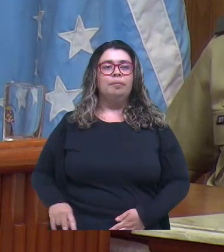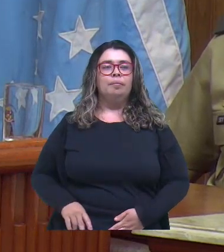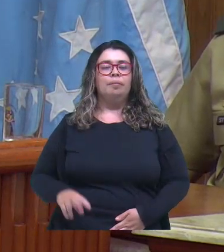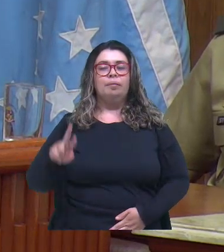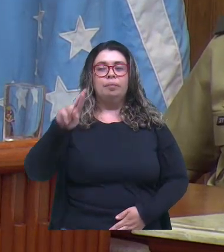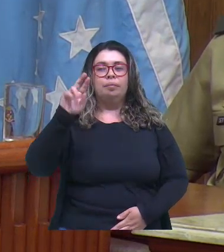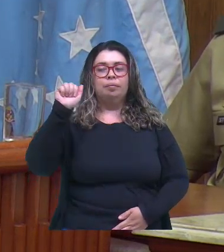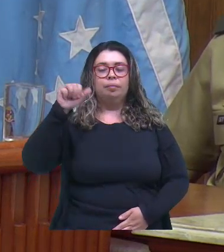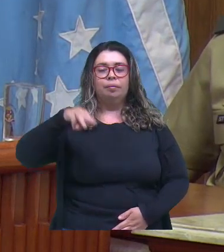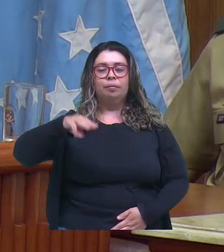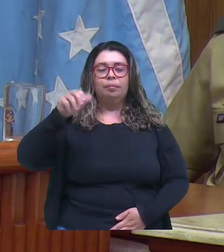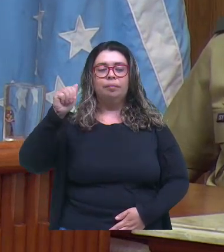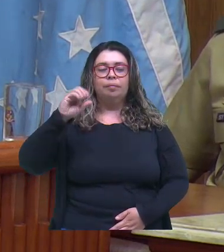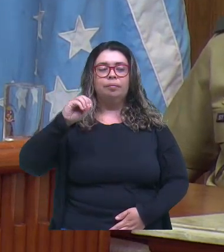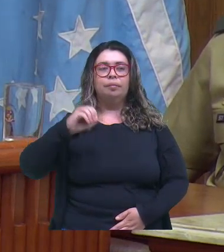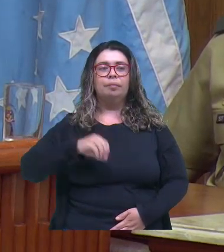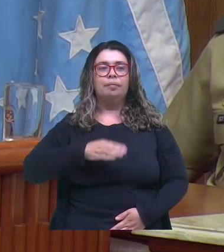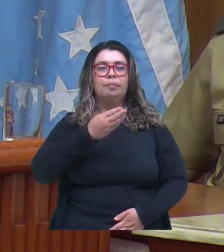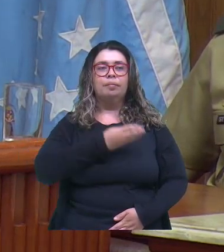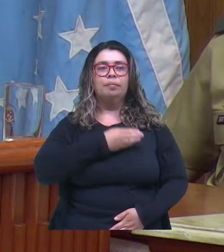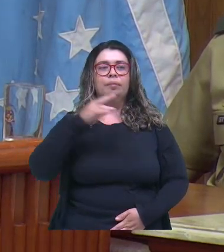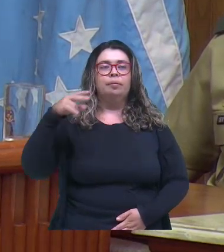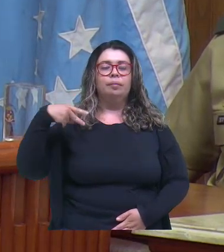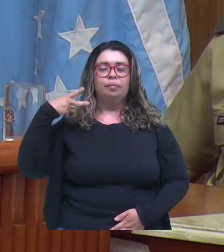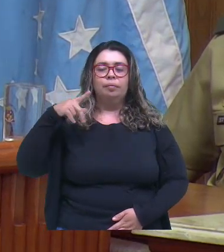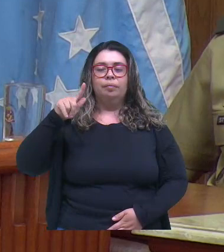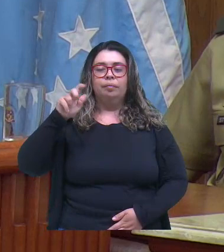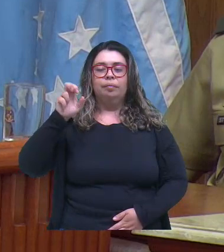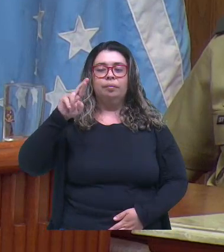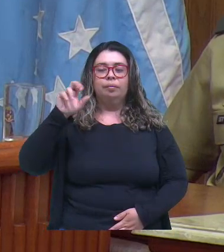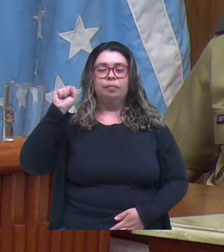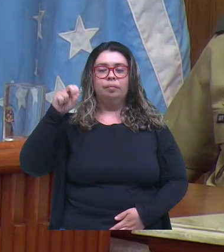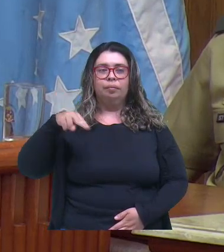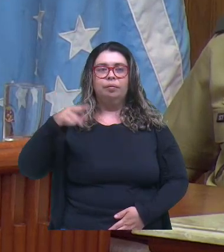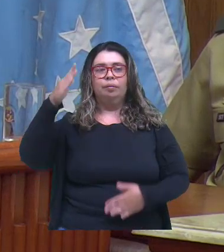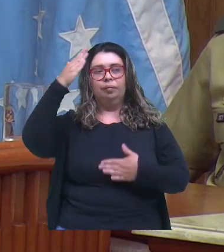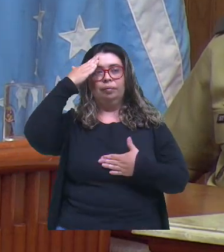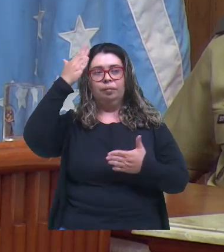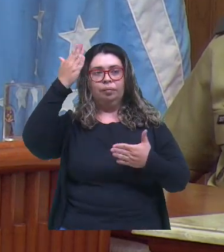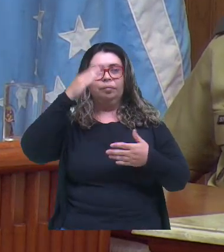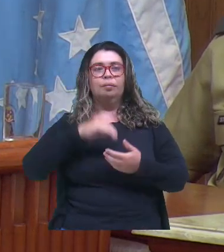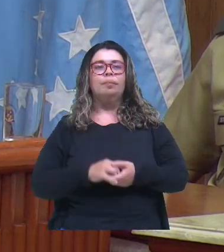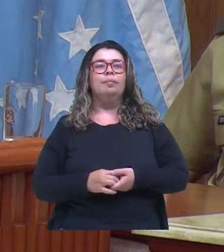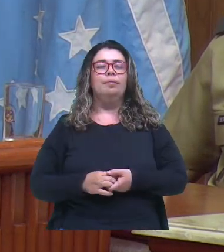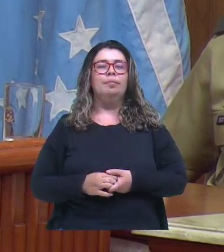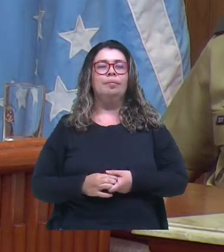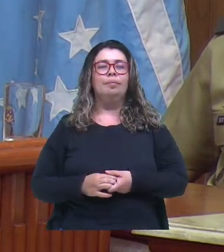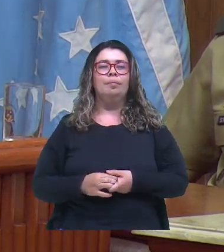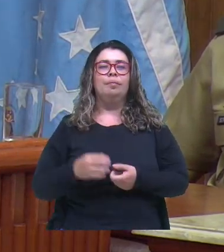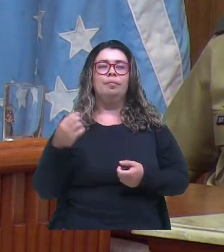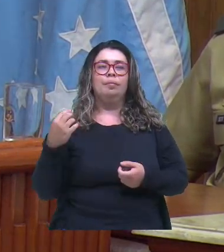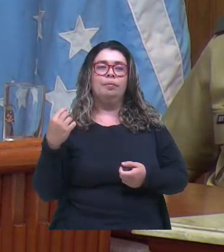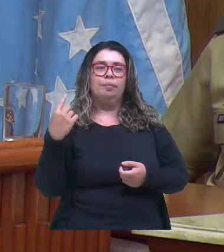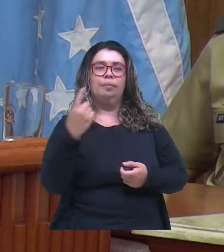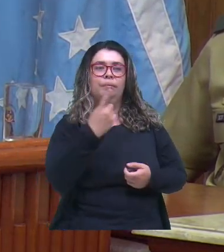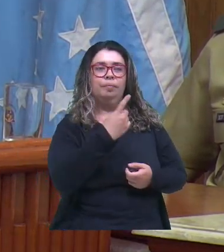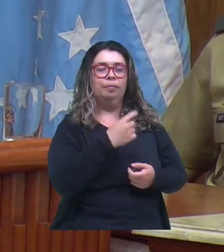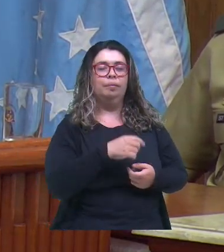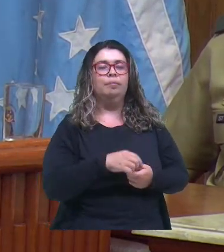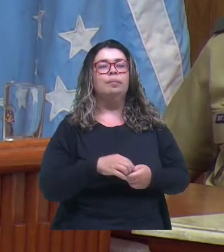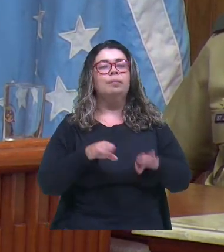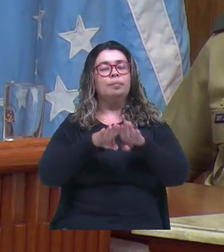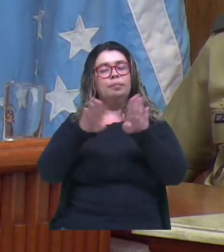Ramon, o nosso amigo vereador Gerson, muito obrigado pela oportunidade, cada um dos integrantes da mesa, os nossos